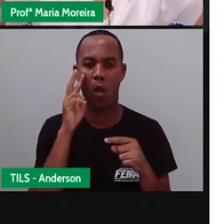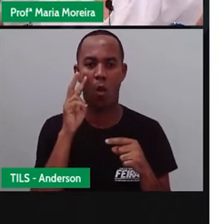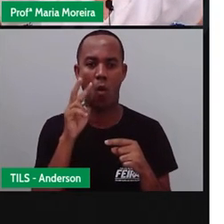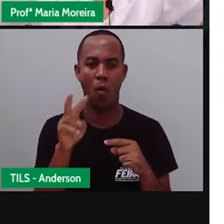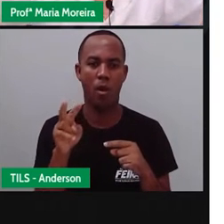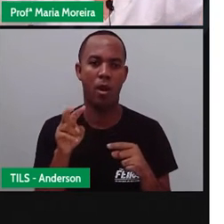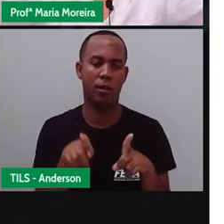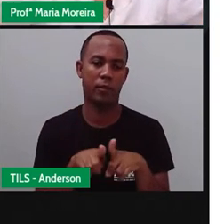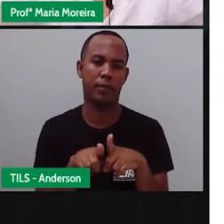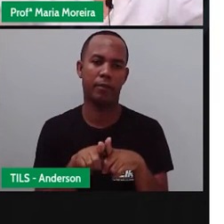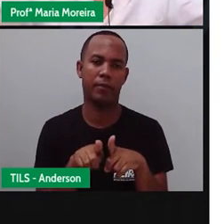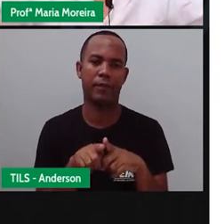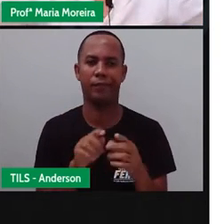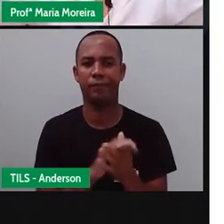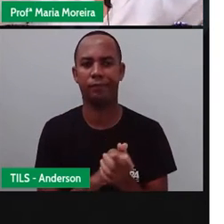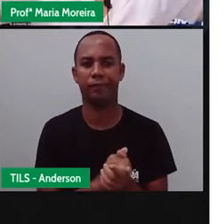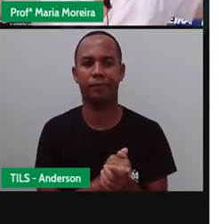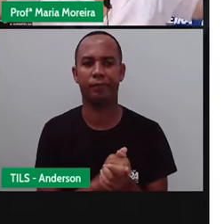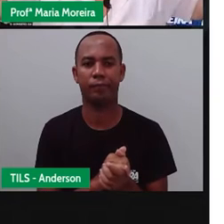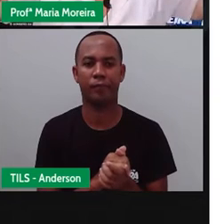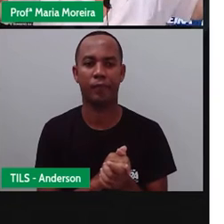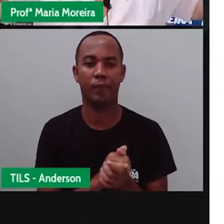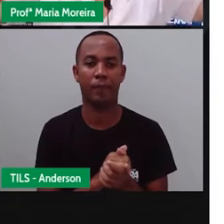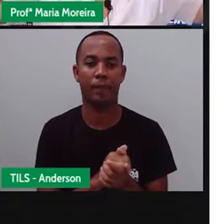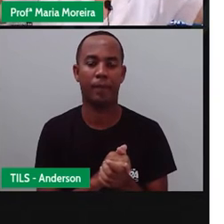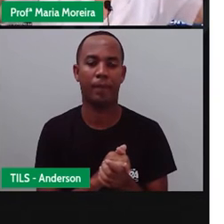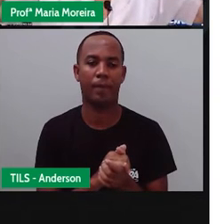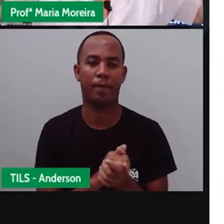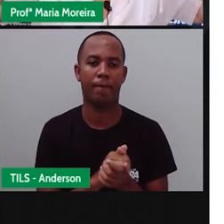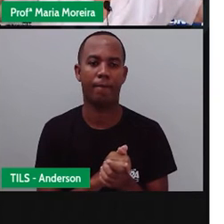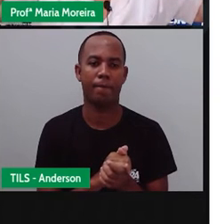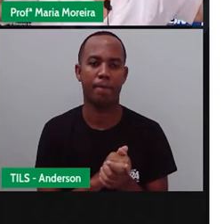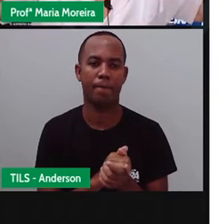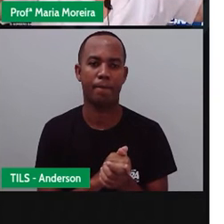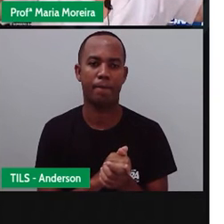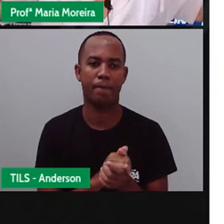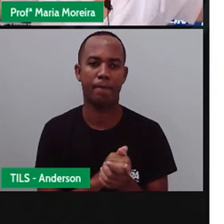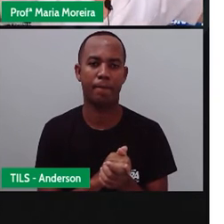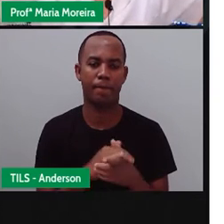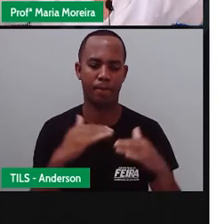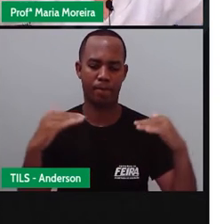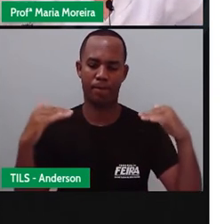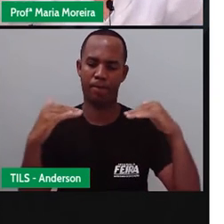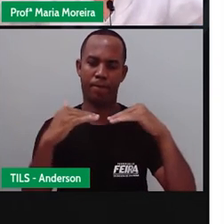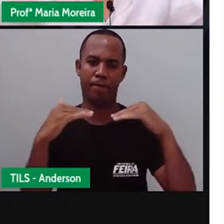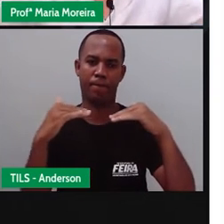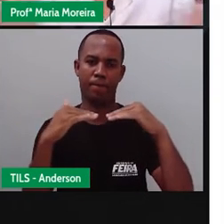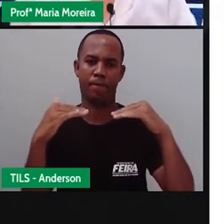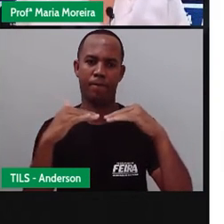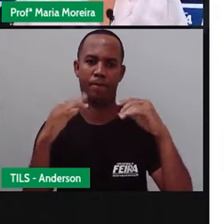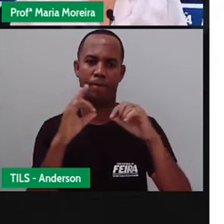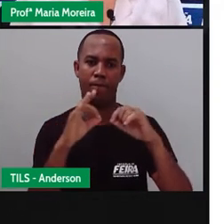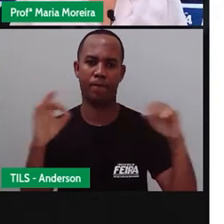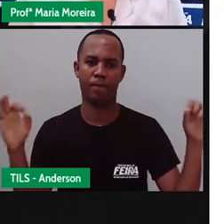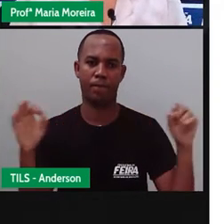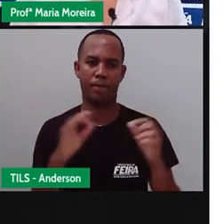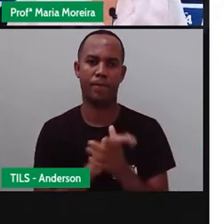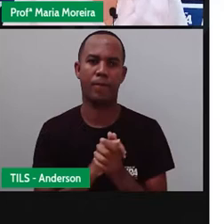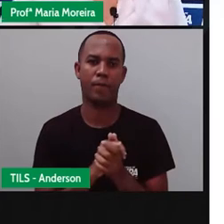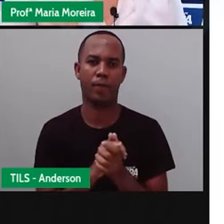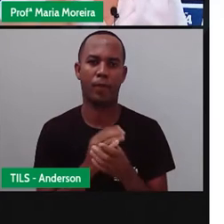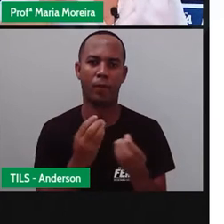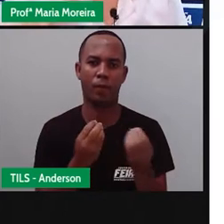e ela tá o quê bem tratada então Horizonte a linha está o quê deitada na